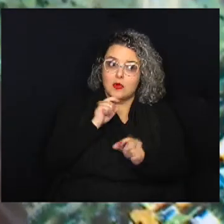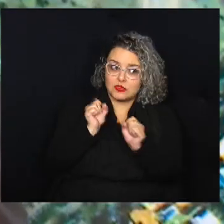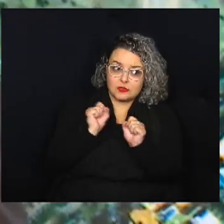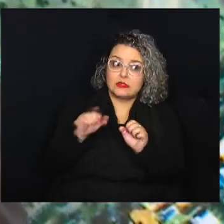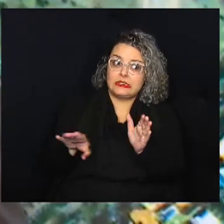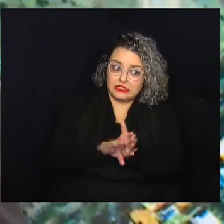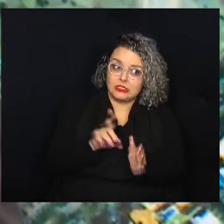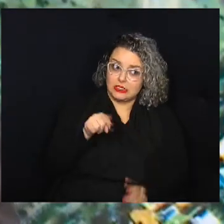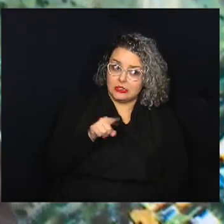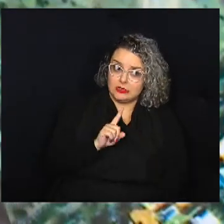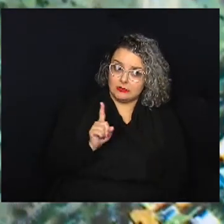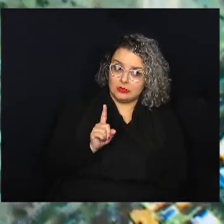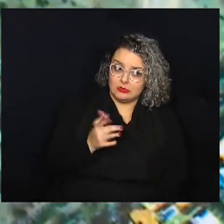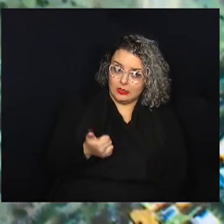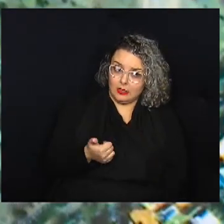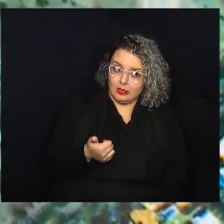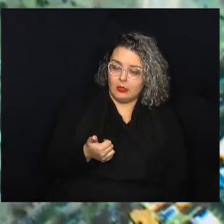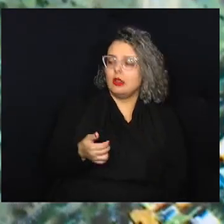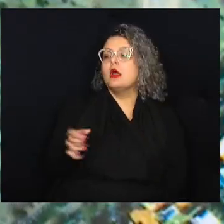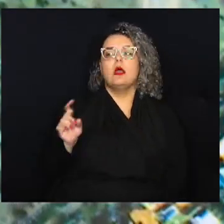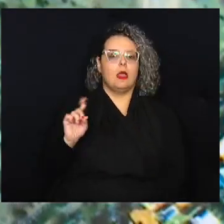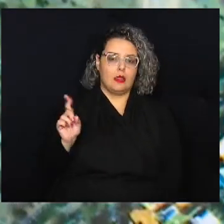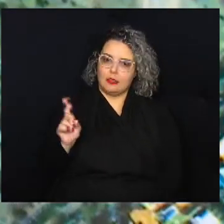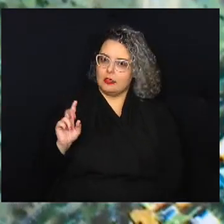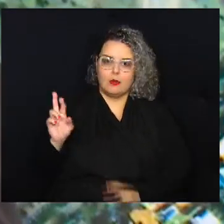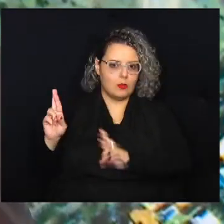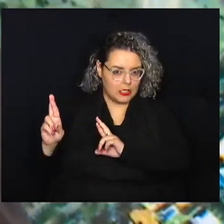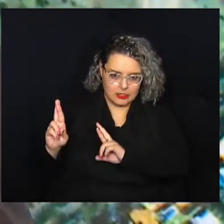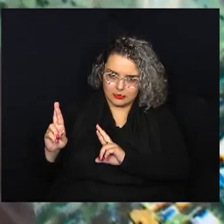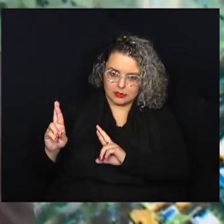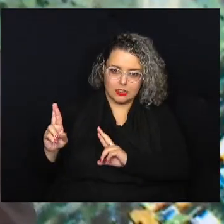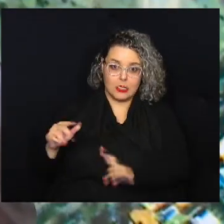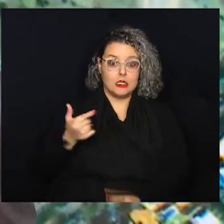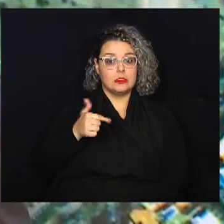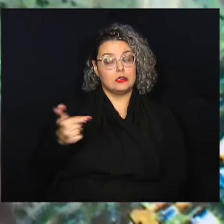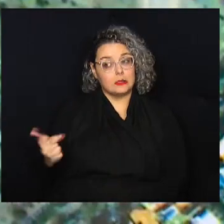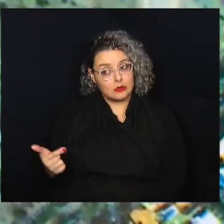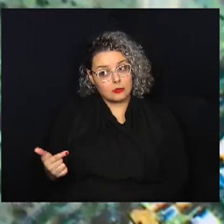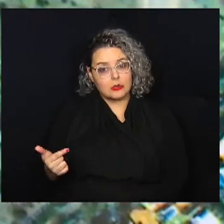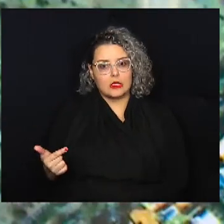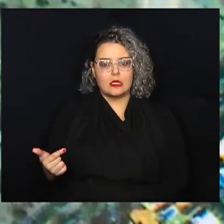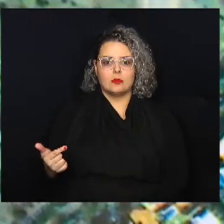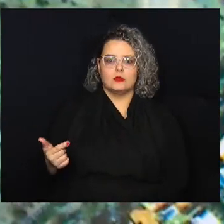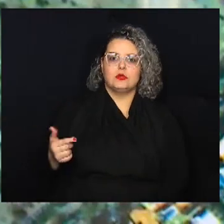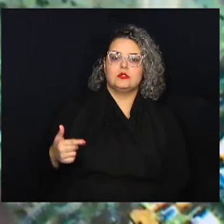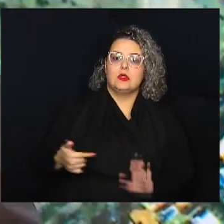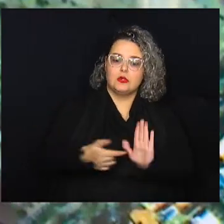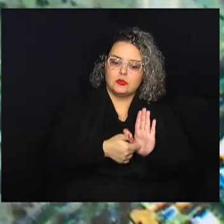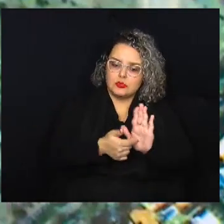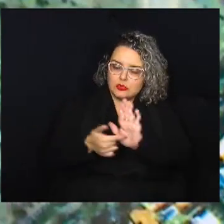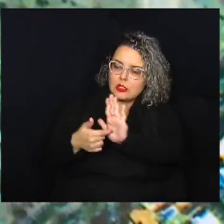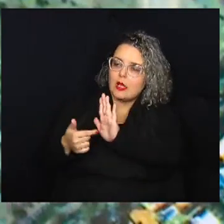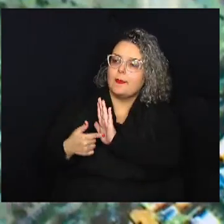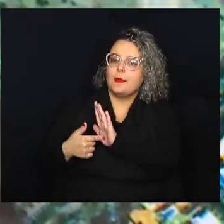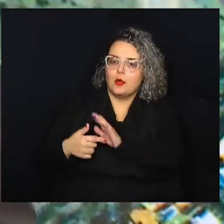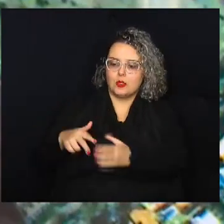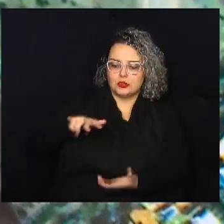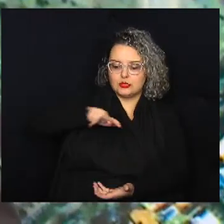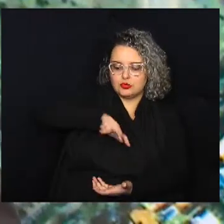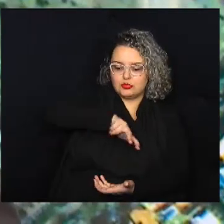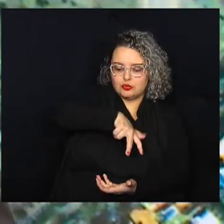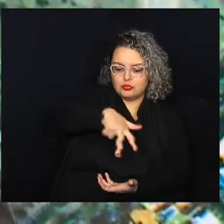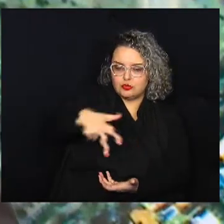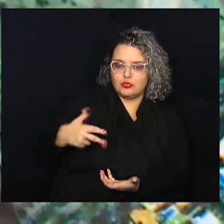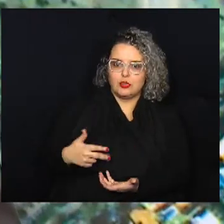está chegando, não, né? Não é essa a expectativa, não é isso que nós temos com relação aos modelos que dão uma expectativa de mais